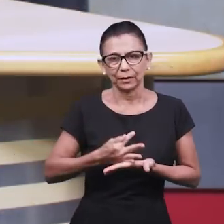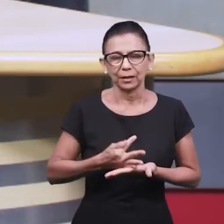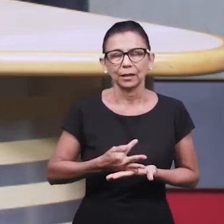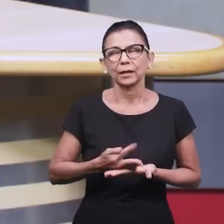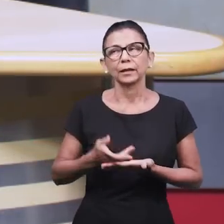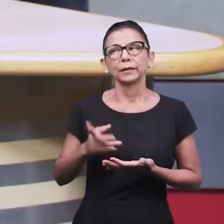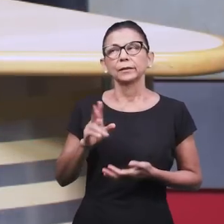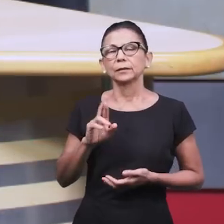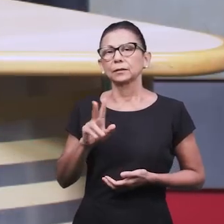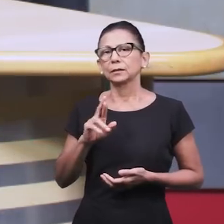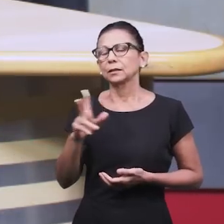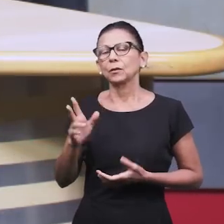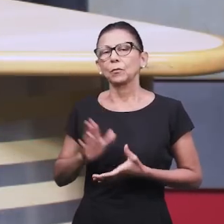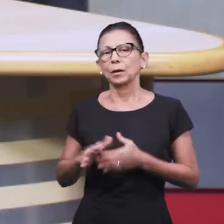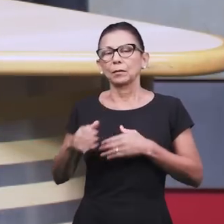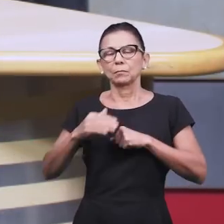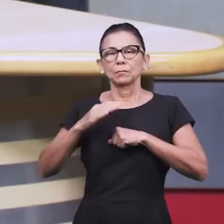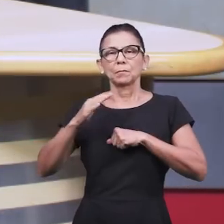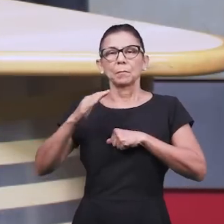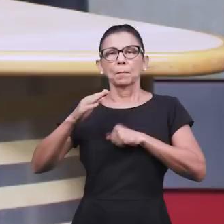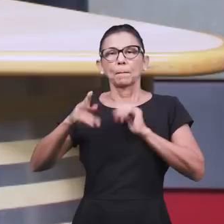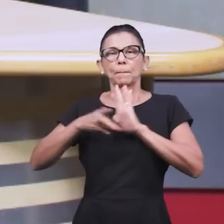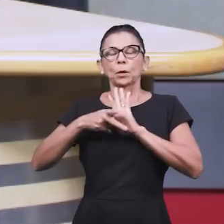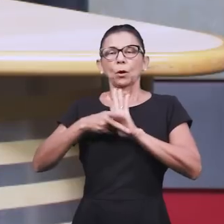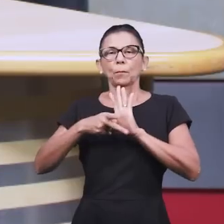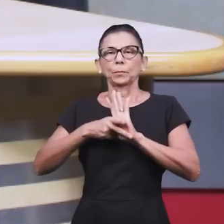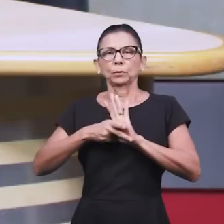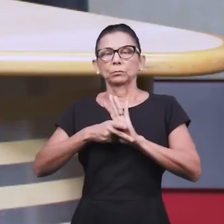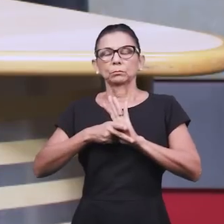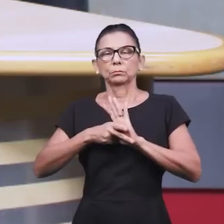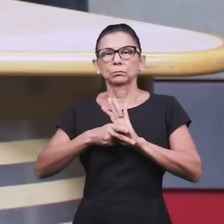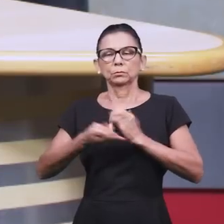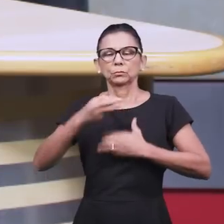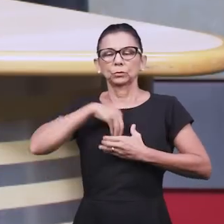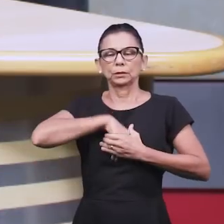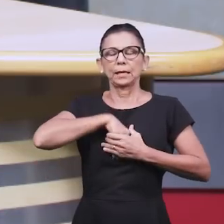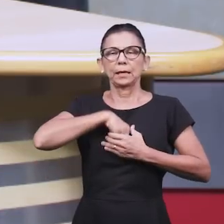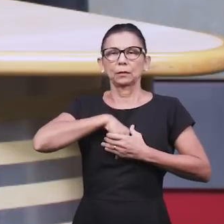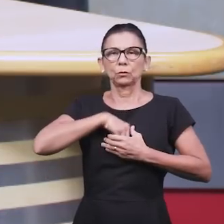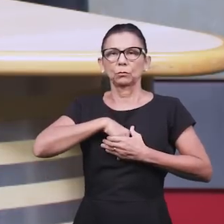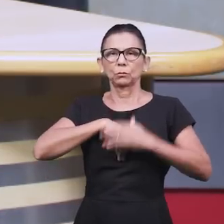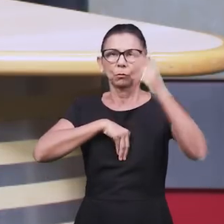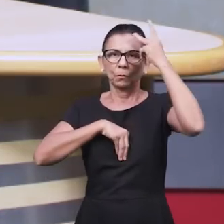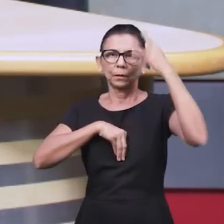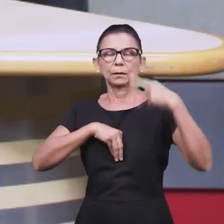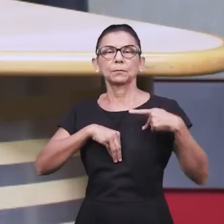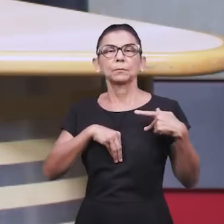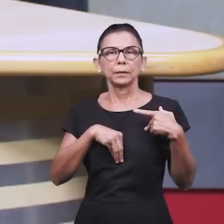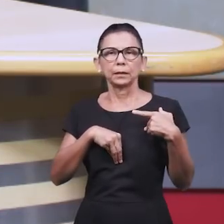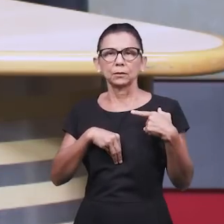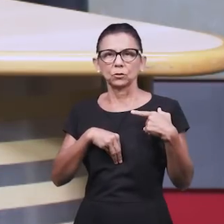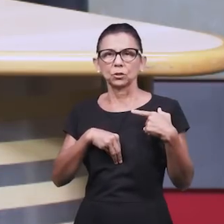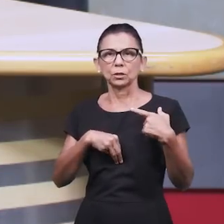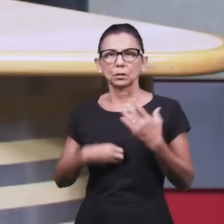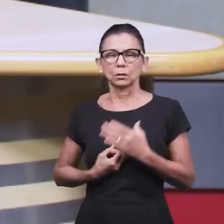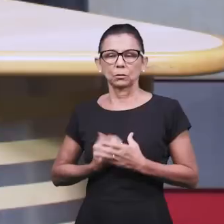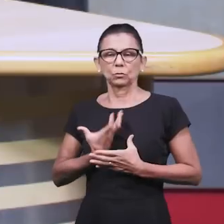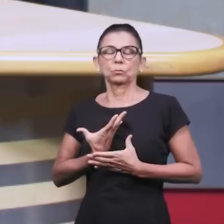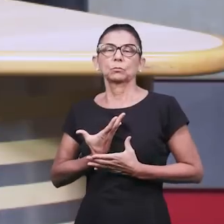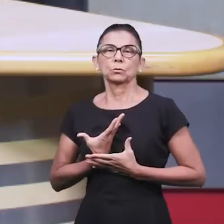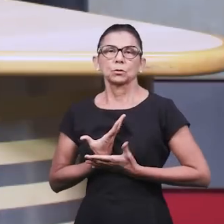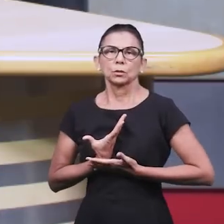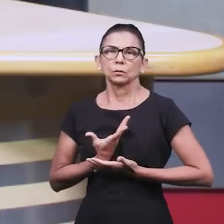ela não é autogerada, ela não é racionalmente gerada, quer dizer, ela não